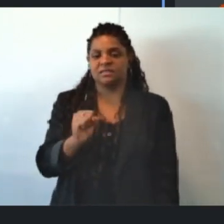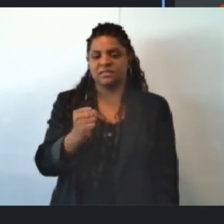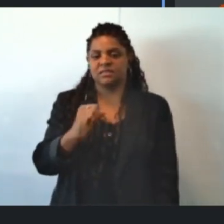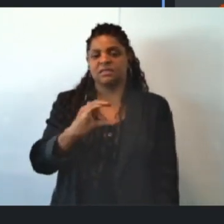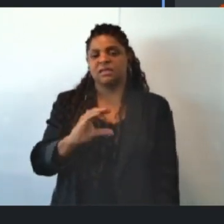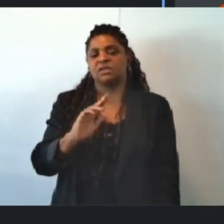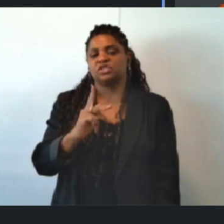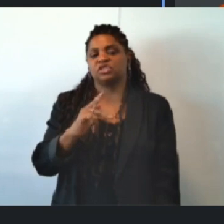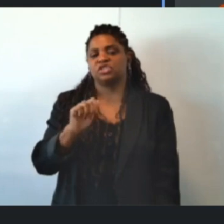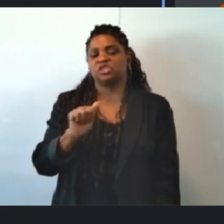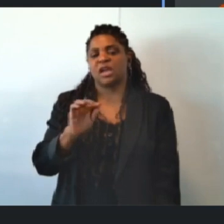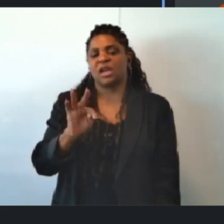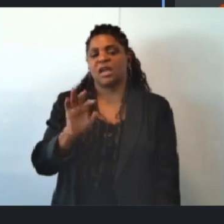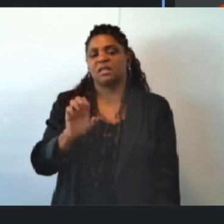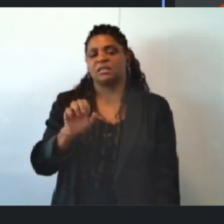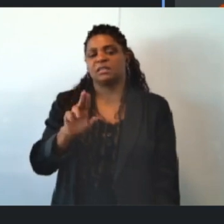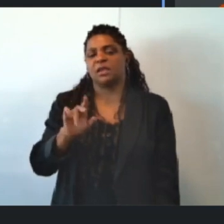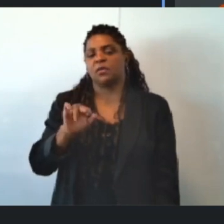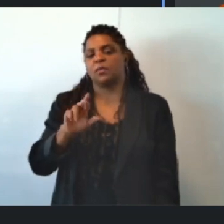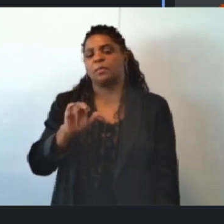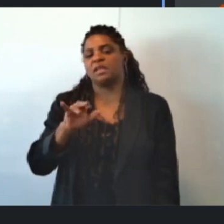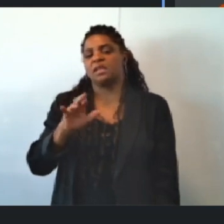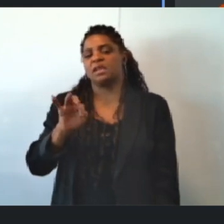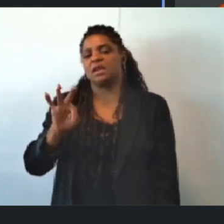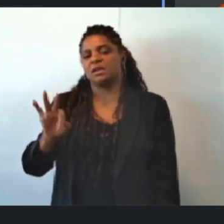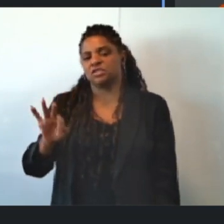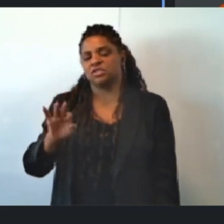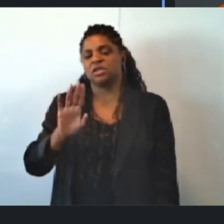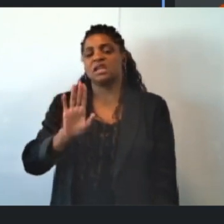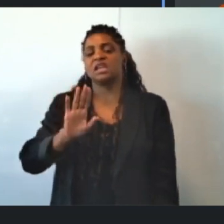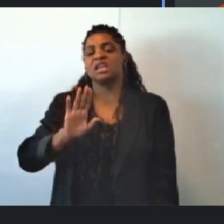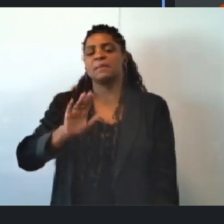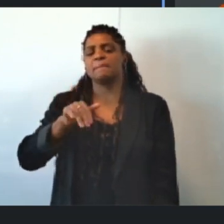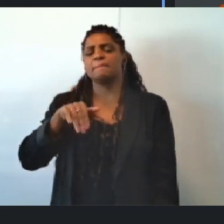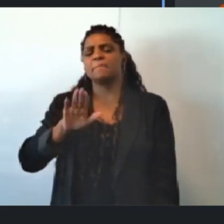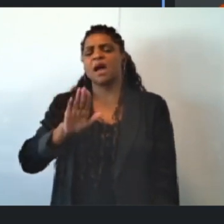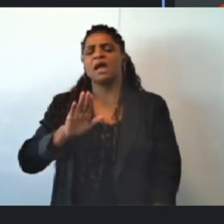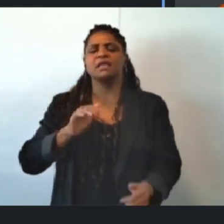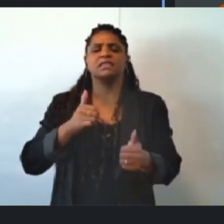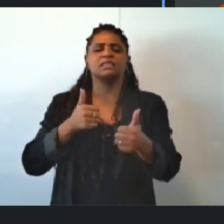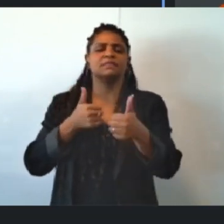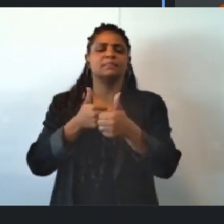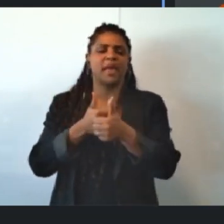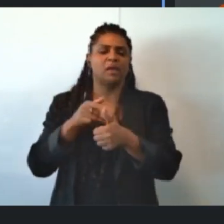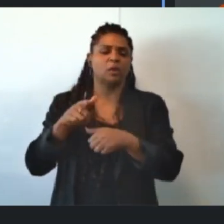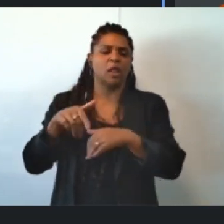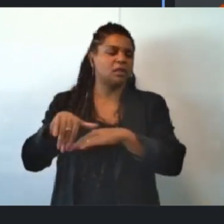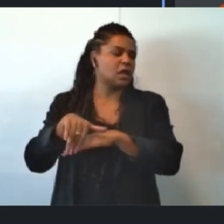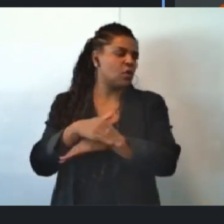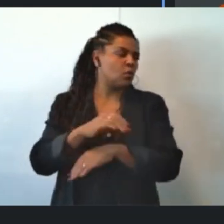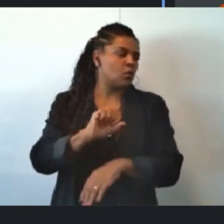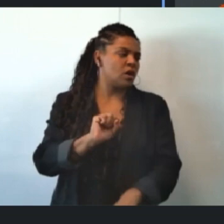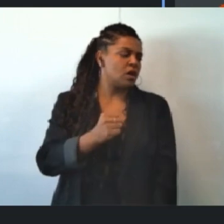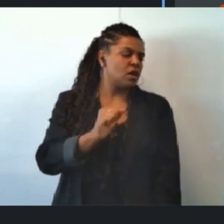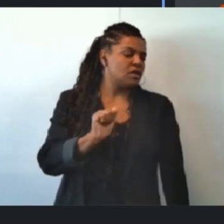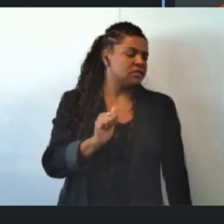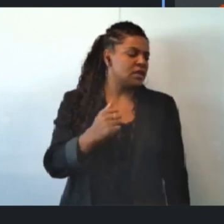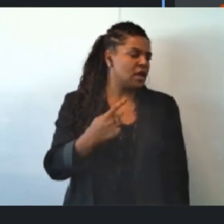tá? A mais próximo da Sapucaí. Antigamente, antes, nós tínhamos um ponto um pouco acima, agora retornamos